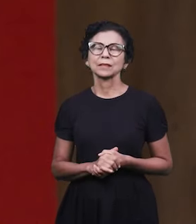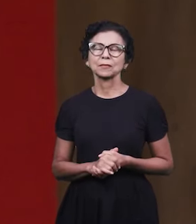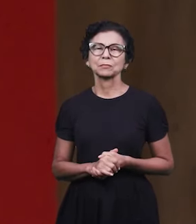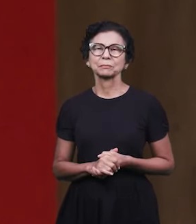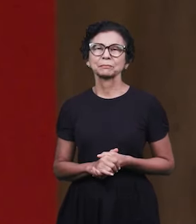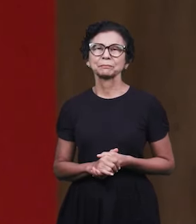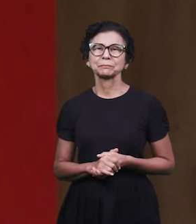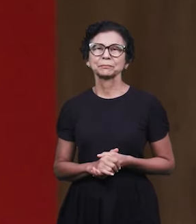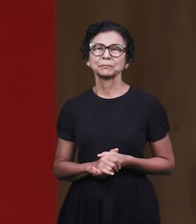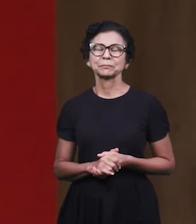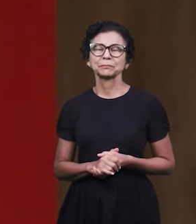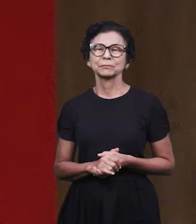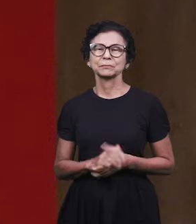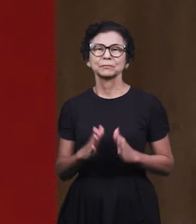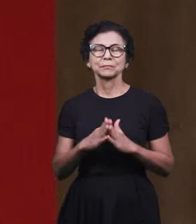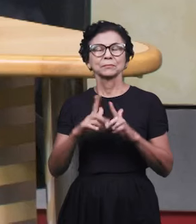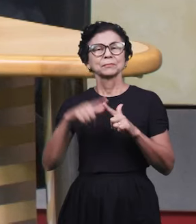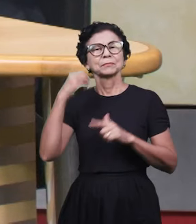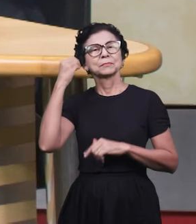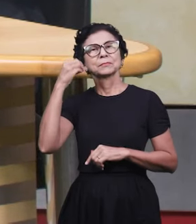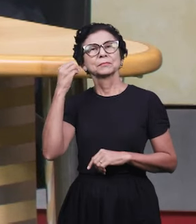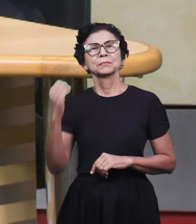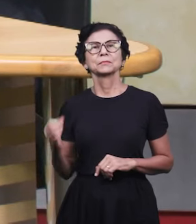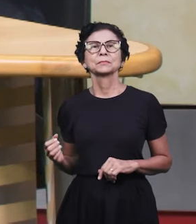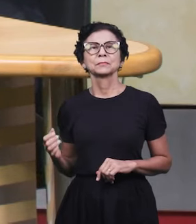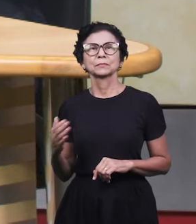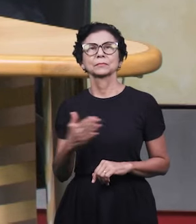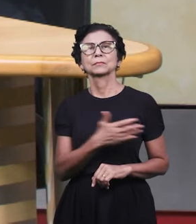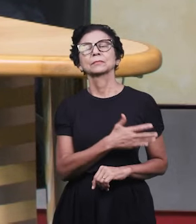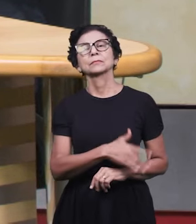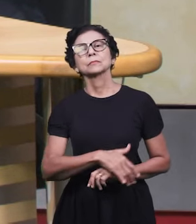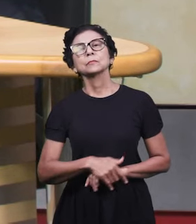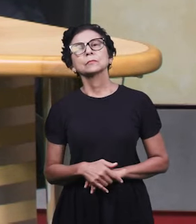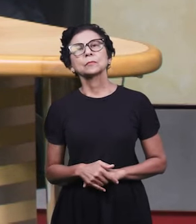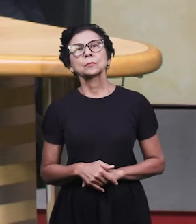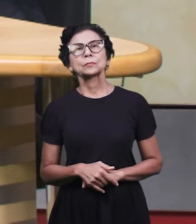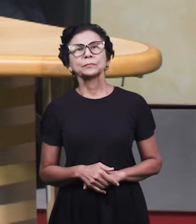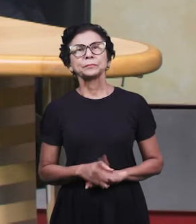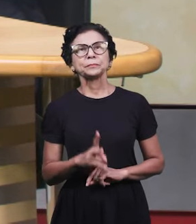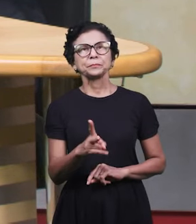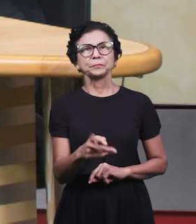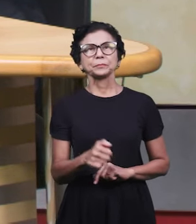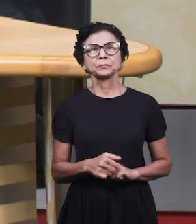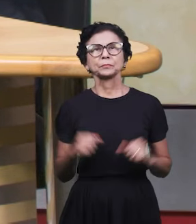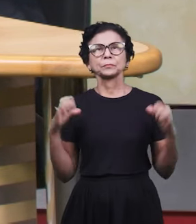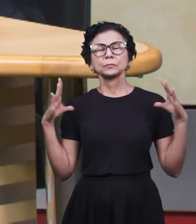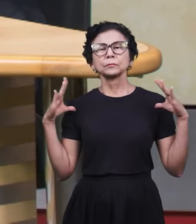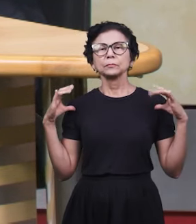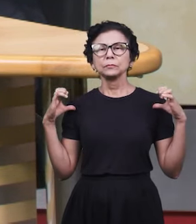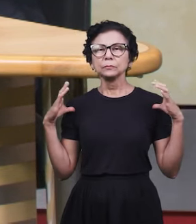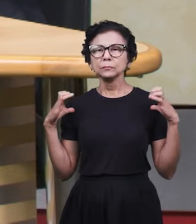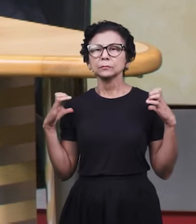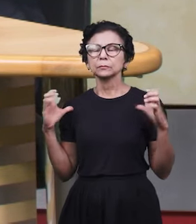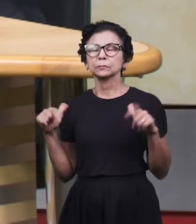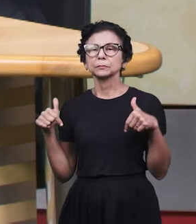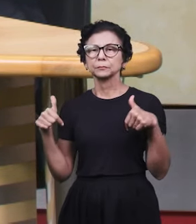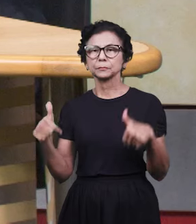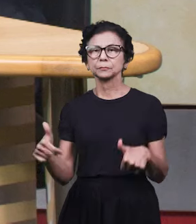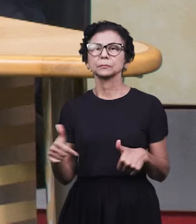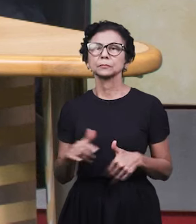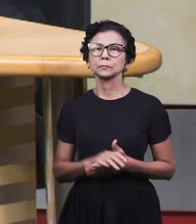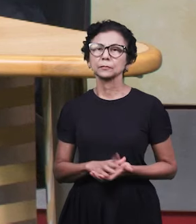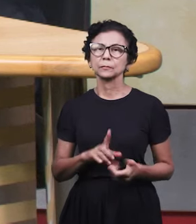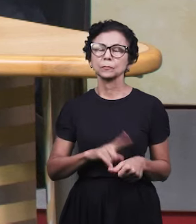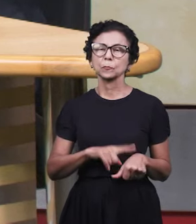coisa... Um momento também especial que sempre há operações de anjos é na partida dos servos. É muito